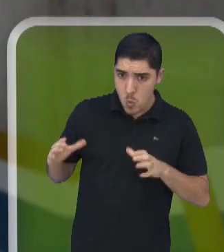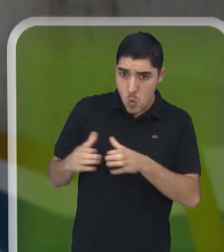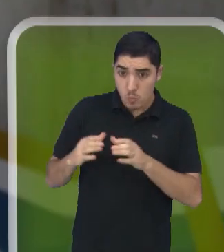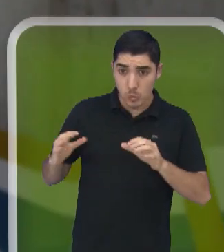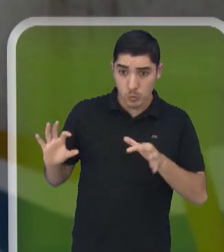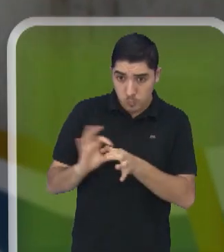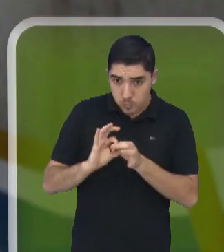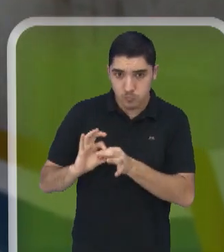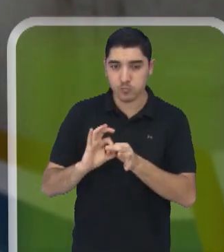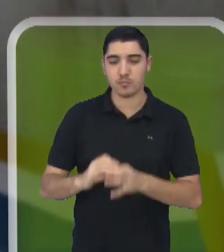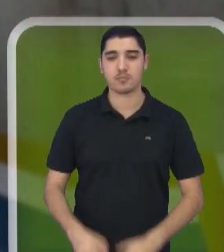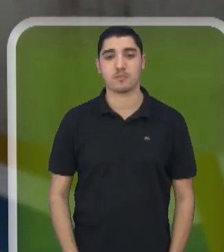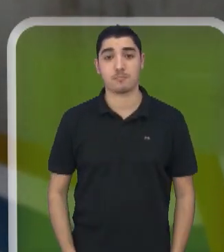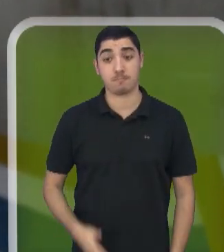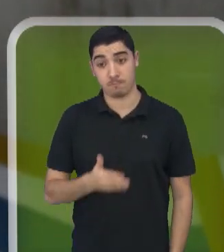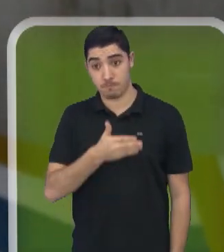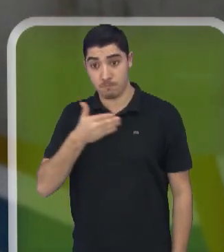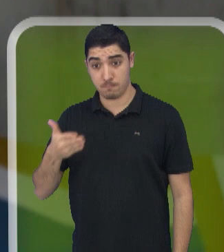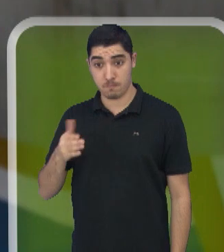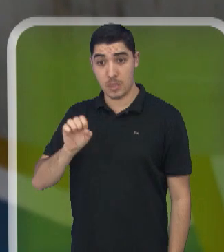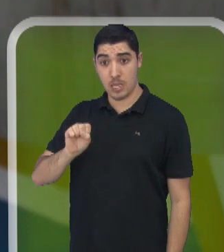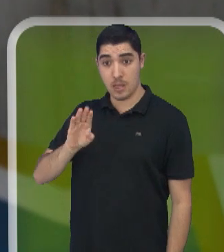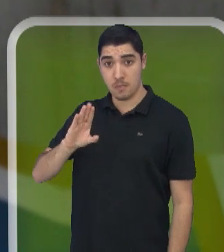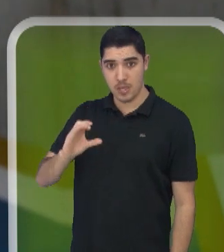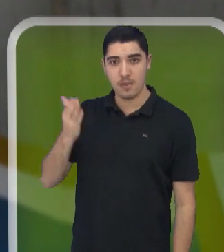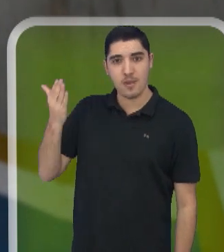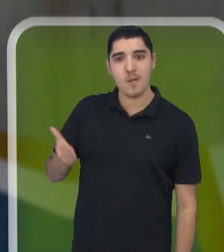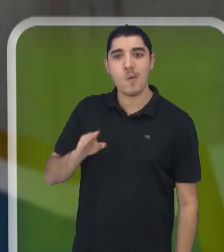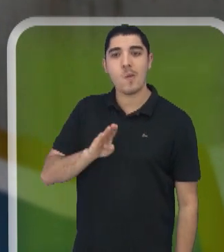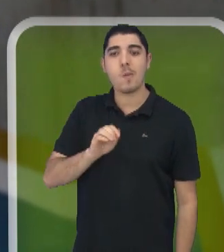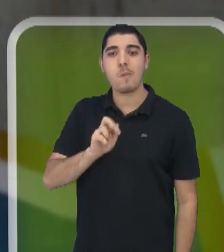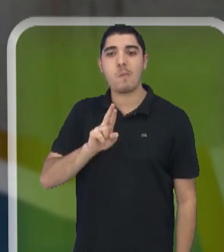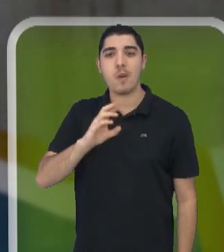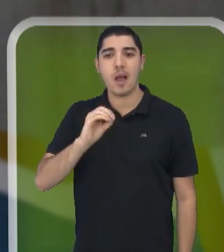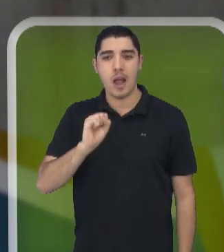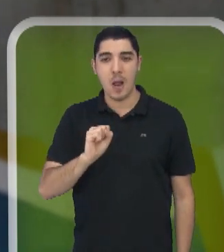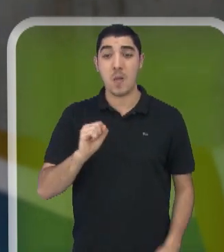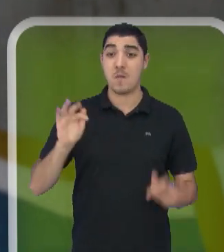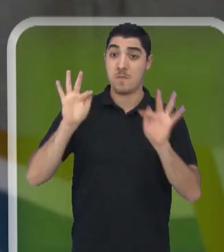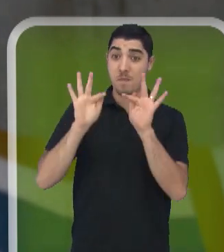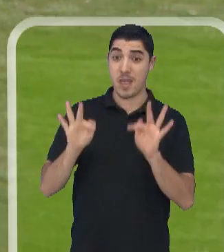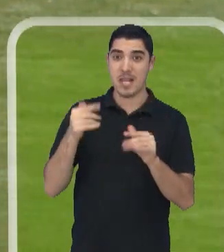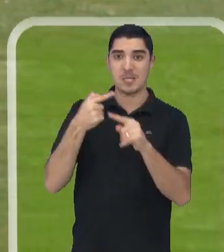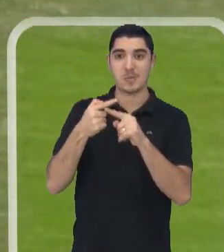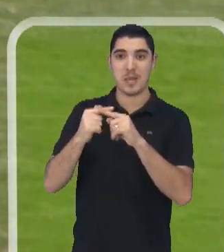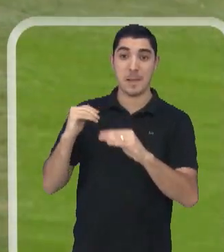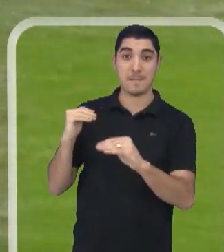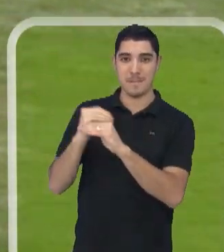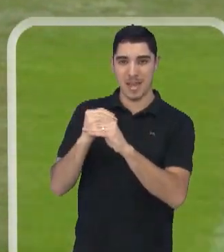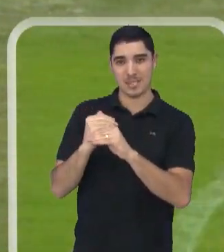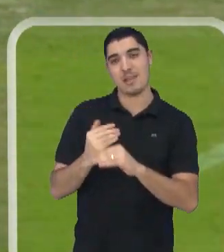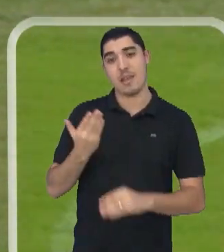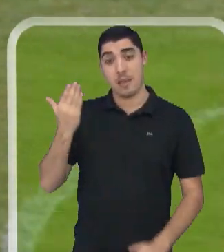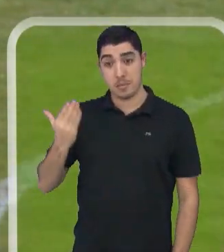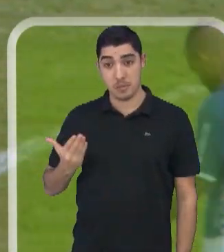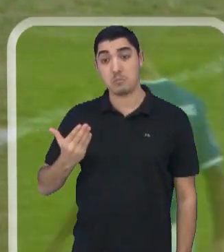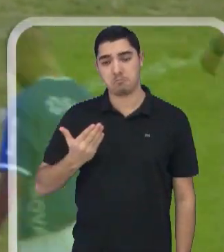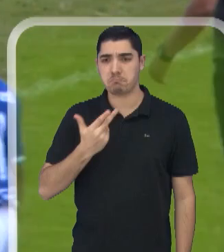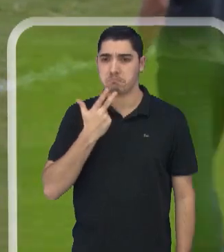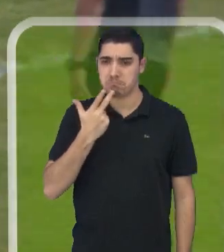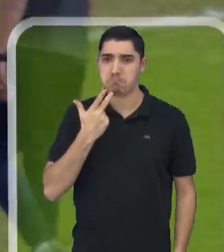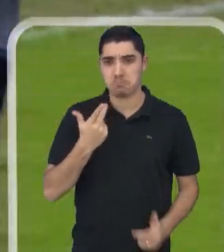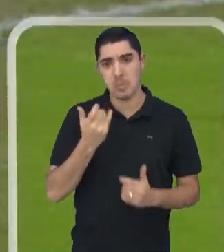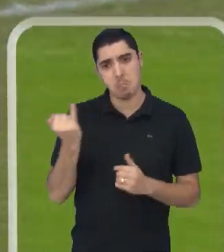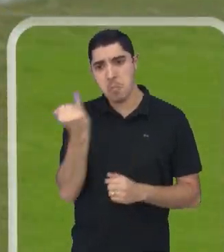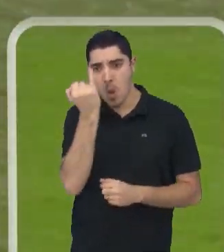longe. Pelos lados do São Bernardo, o atacante Barcos comemorou o empate no Martins Pereira, o que ele considera uma